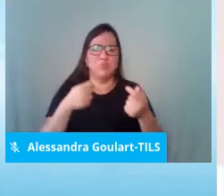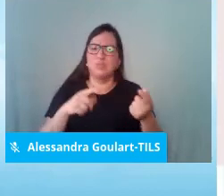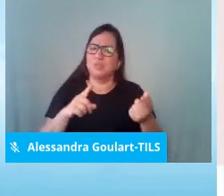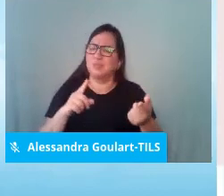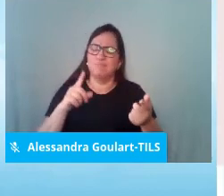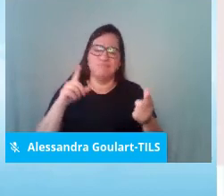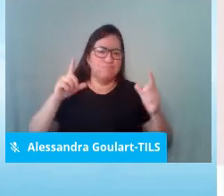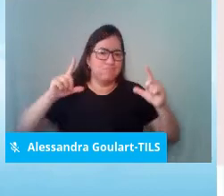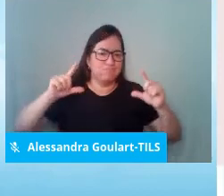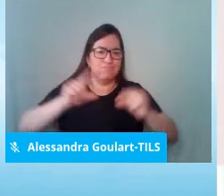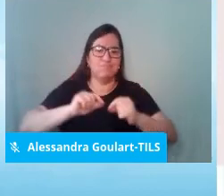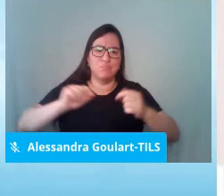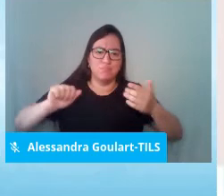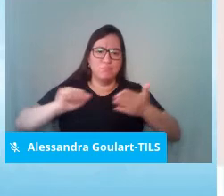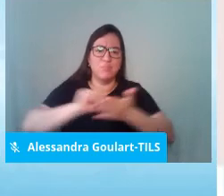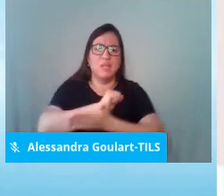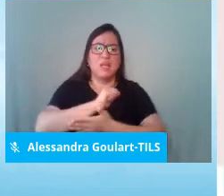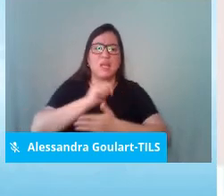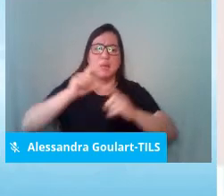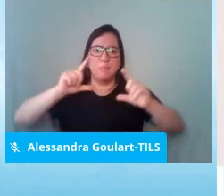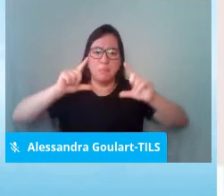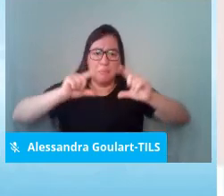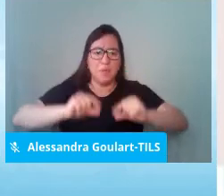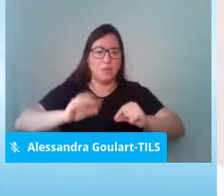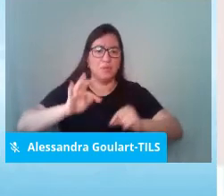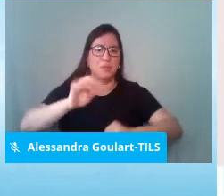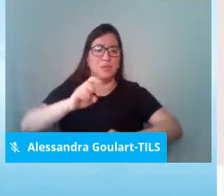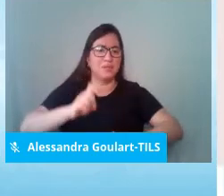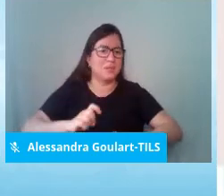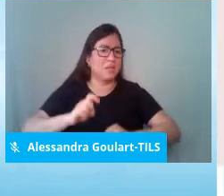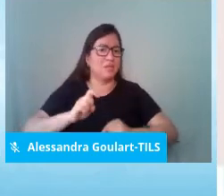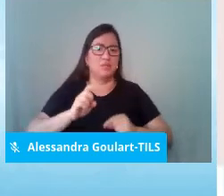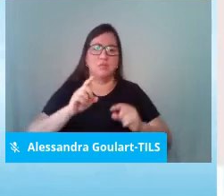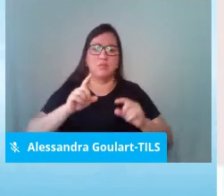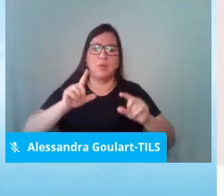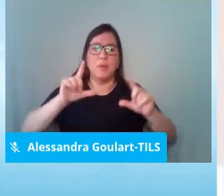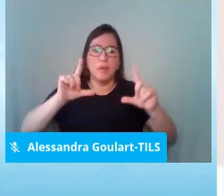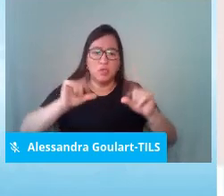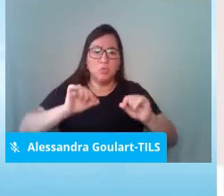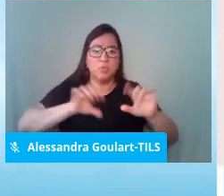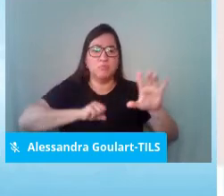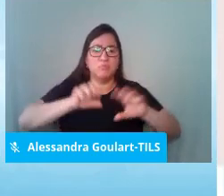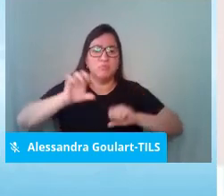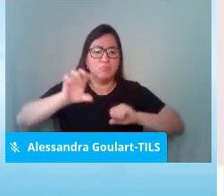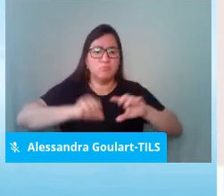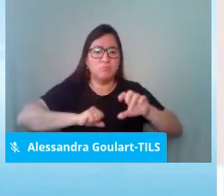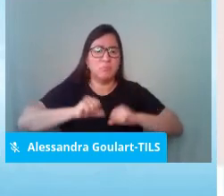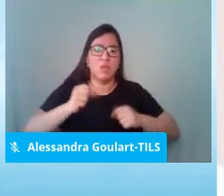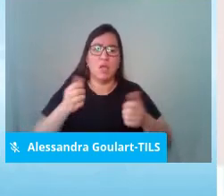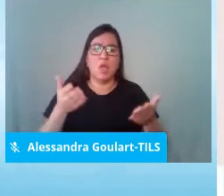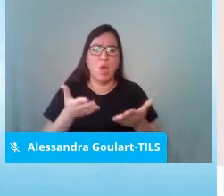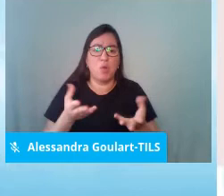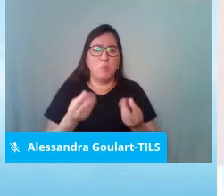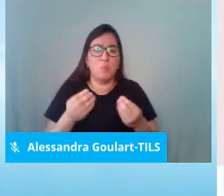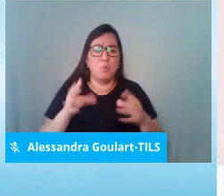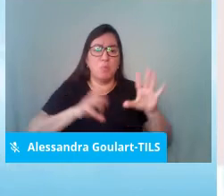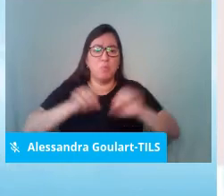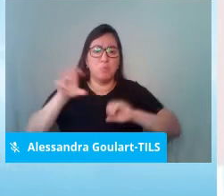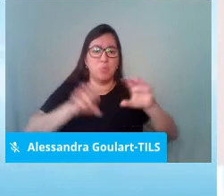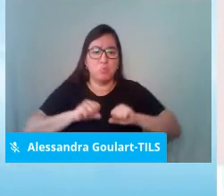taxas e para fazer com que a história natural da transmissão destas doenças das mães para os bebês